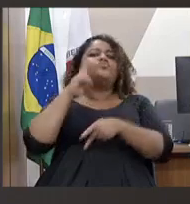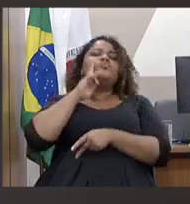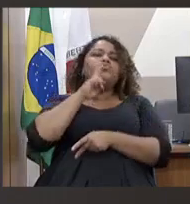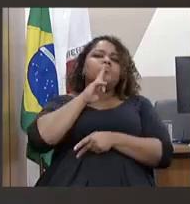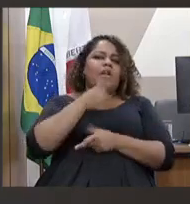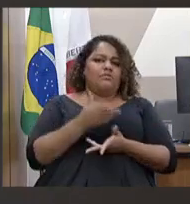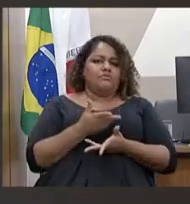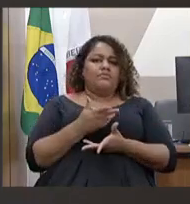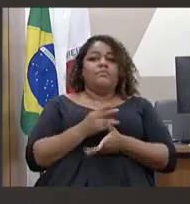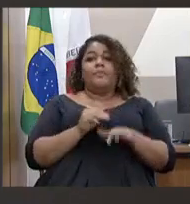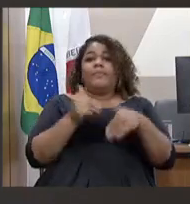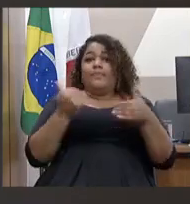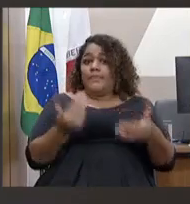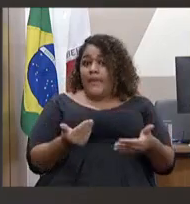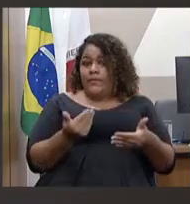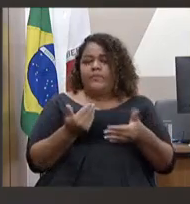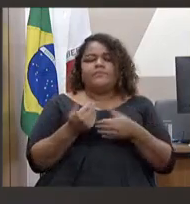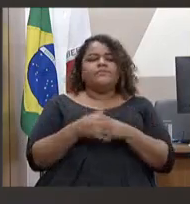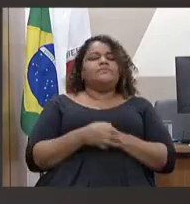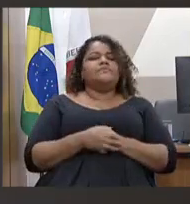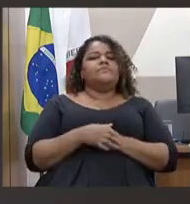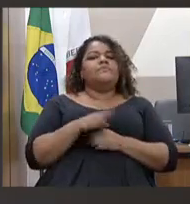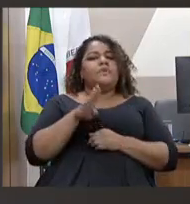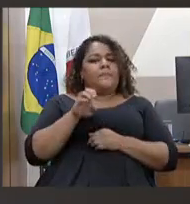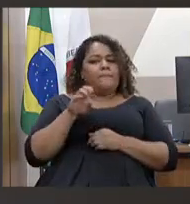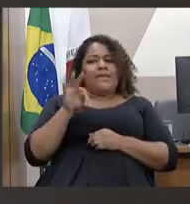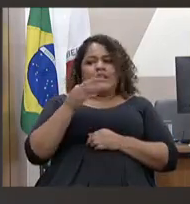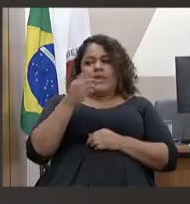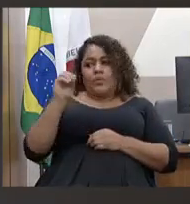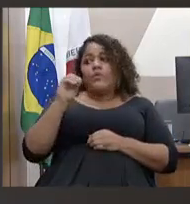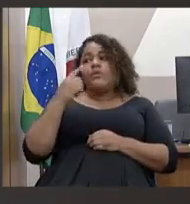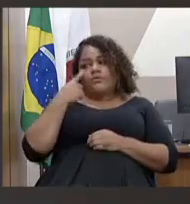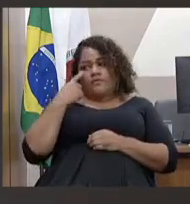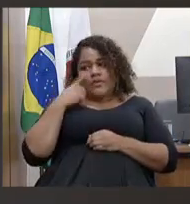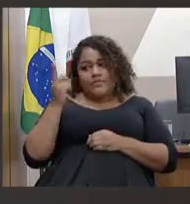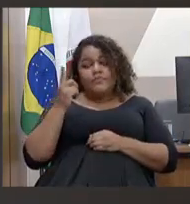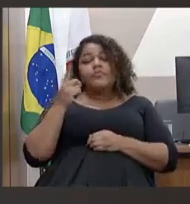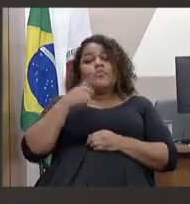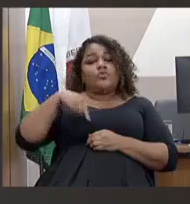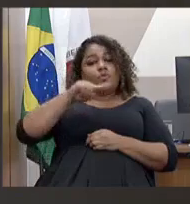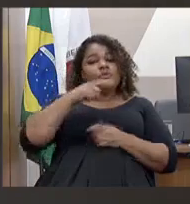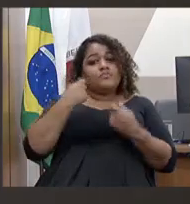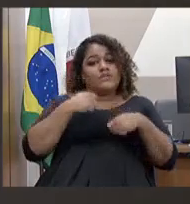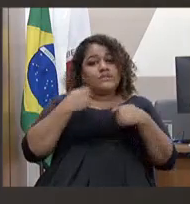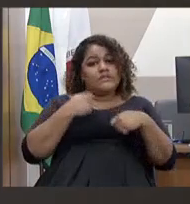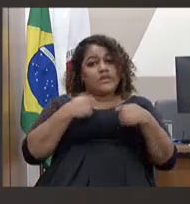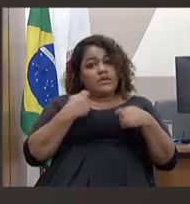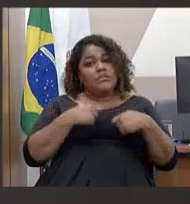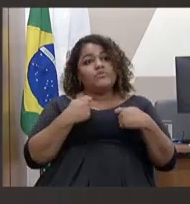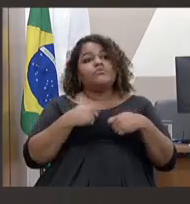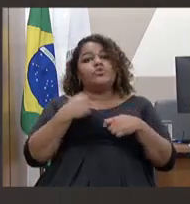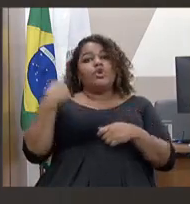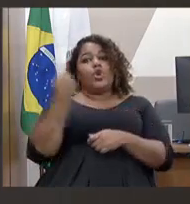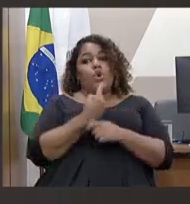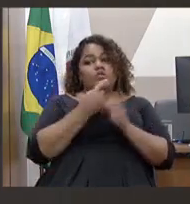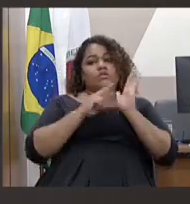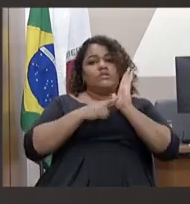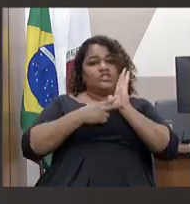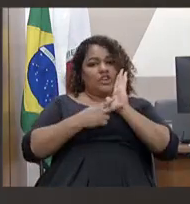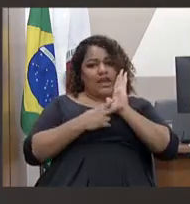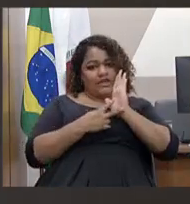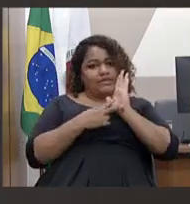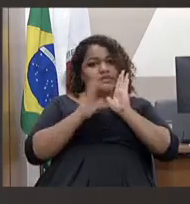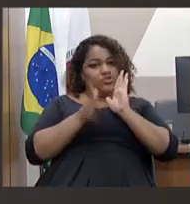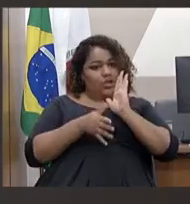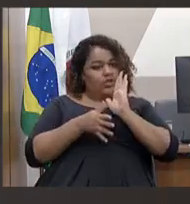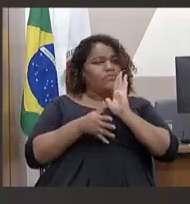então é uma das coisas que a gente tem que aproveitar e nós que somos Sindicalista eu falei isso